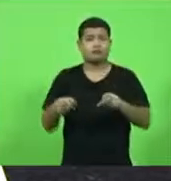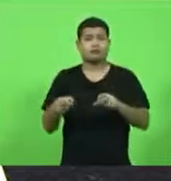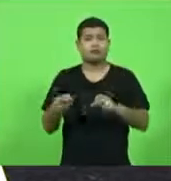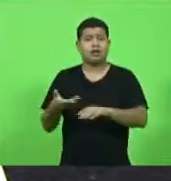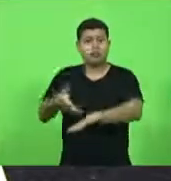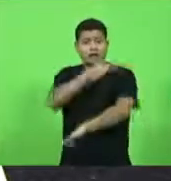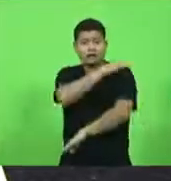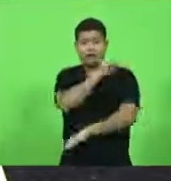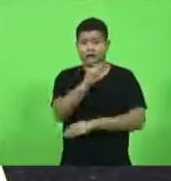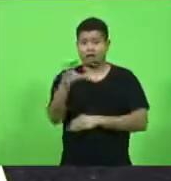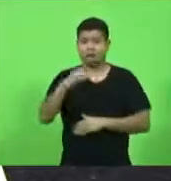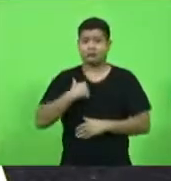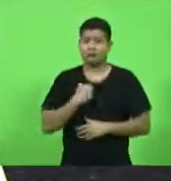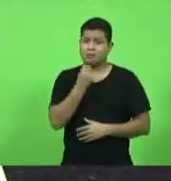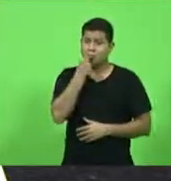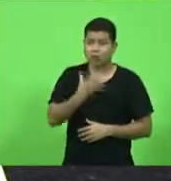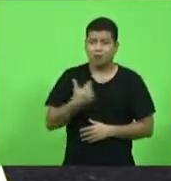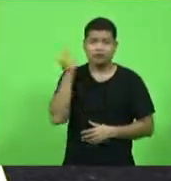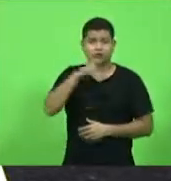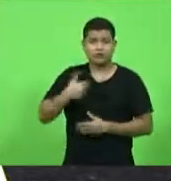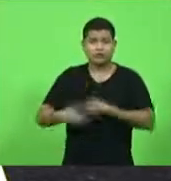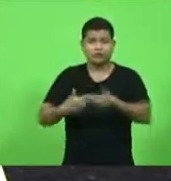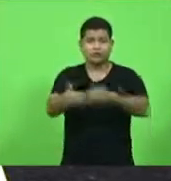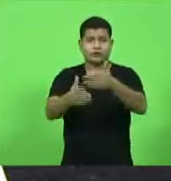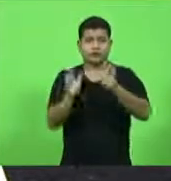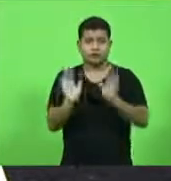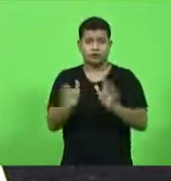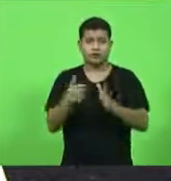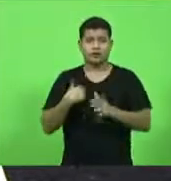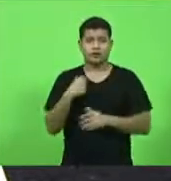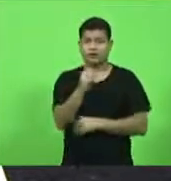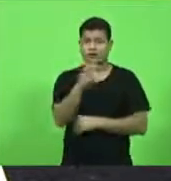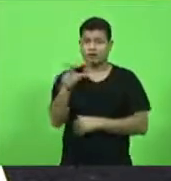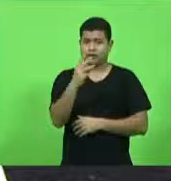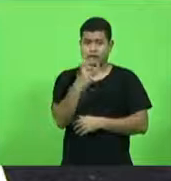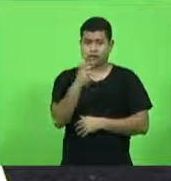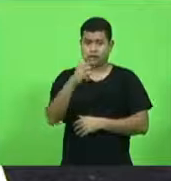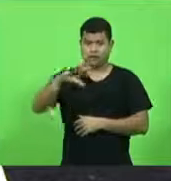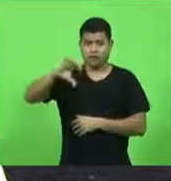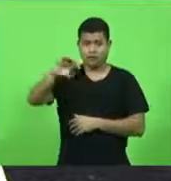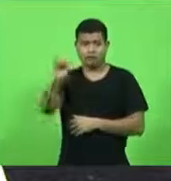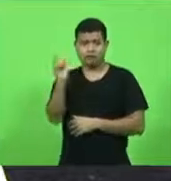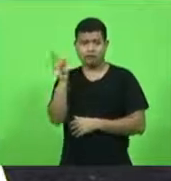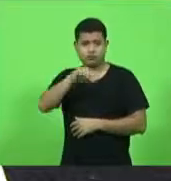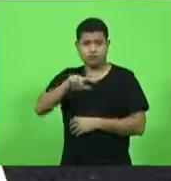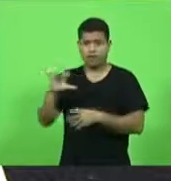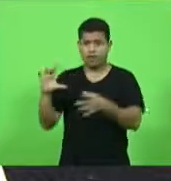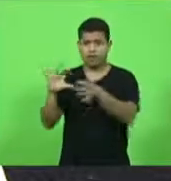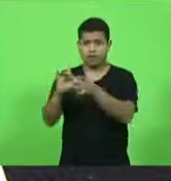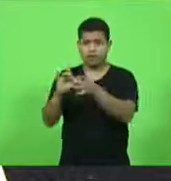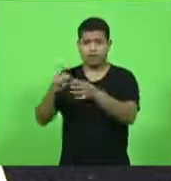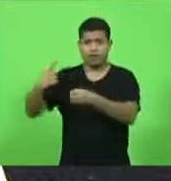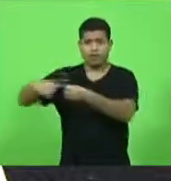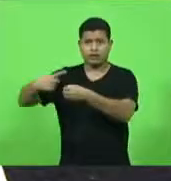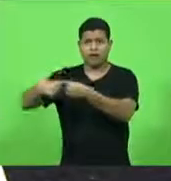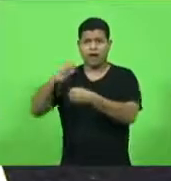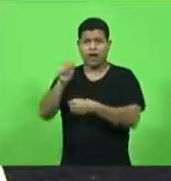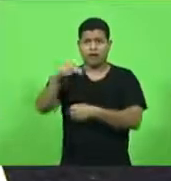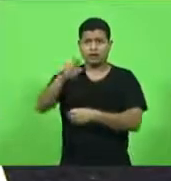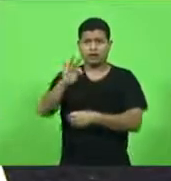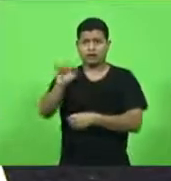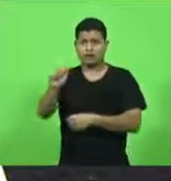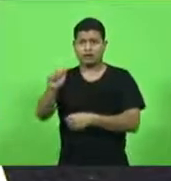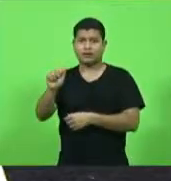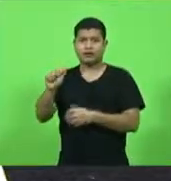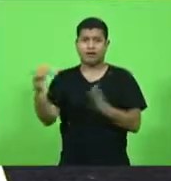já avançar muito relacionada à SC-390, que liga Anitta Garibaldi e Celso Ramos.